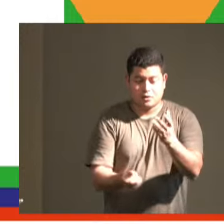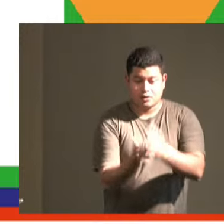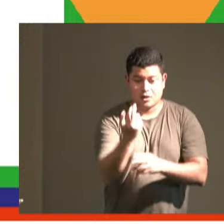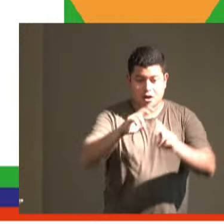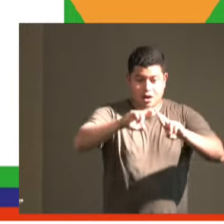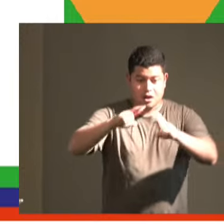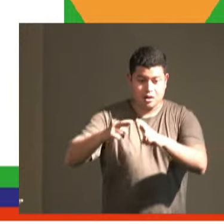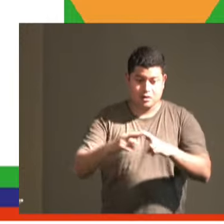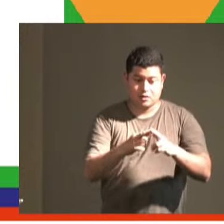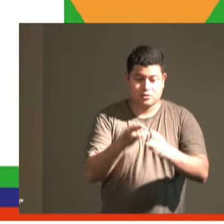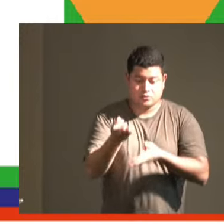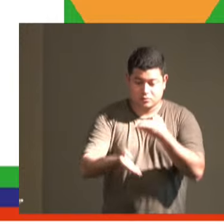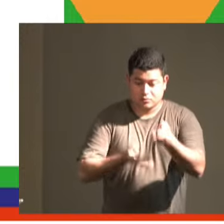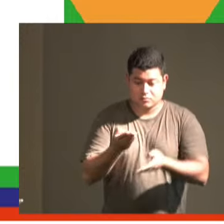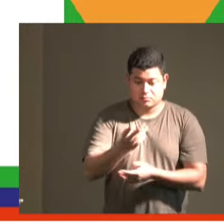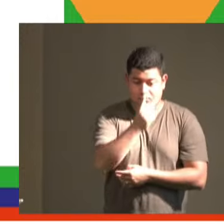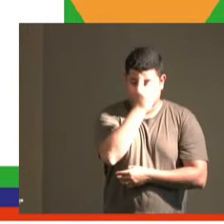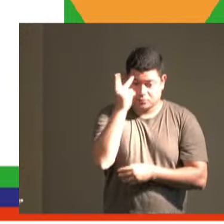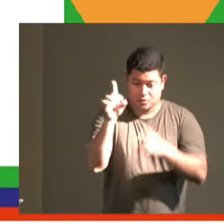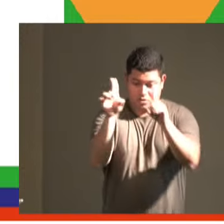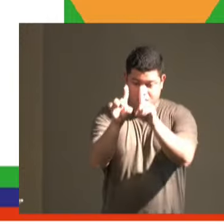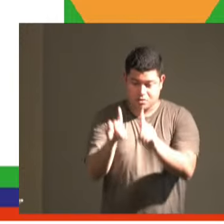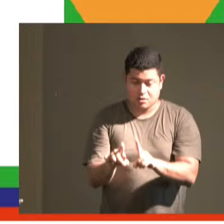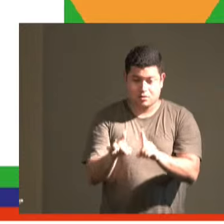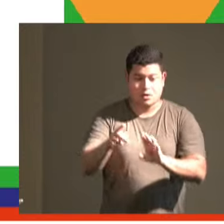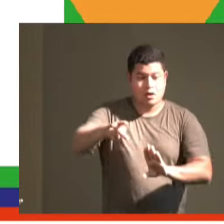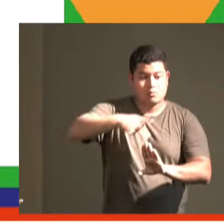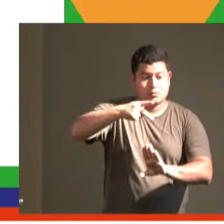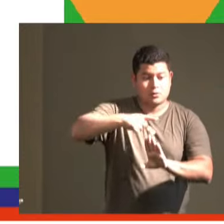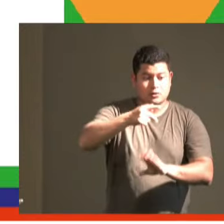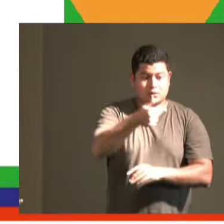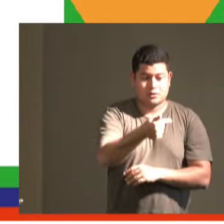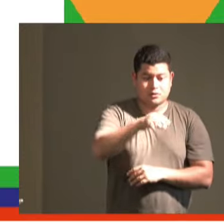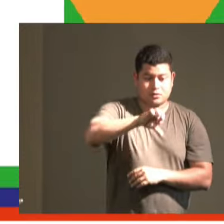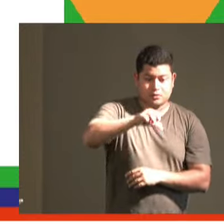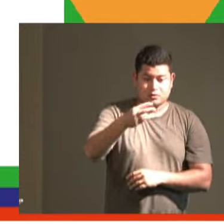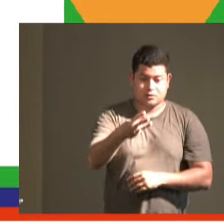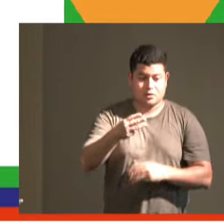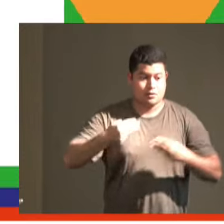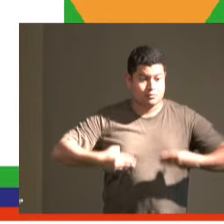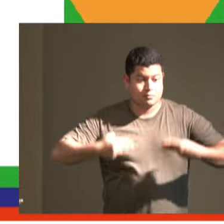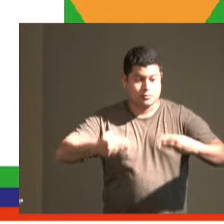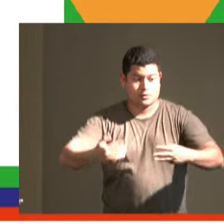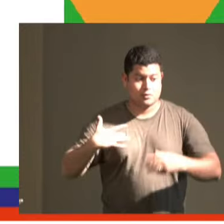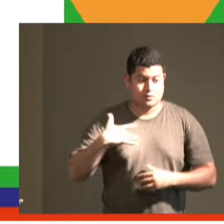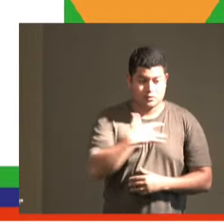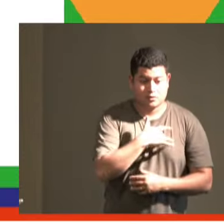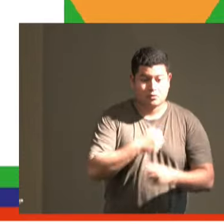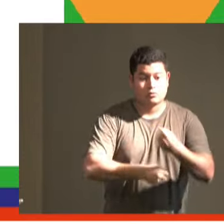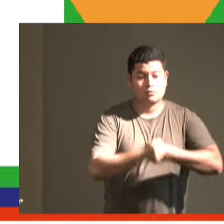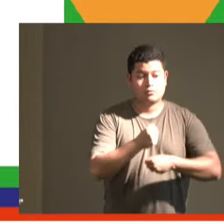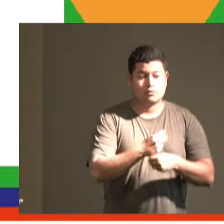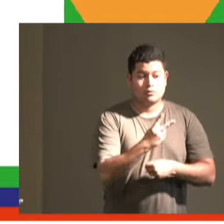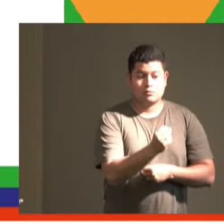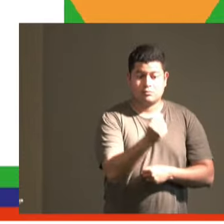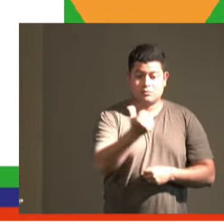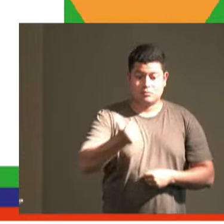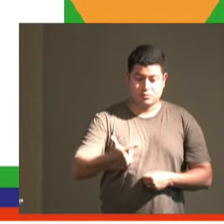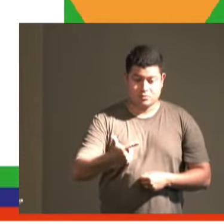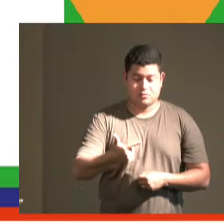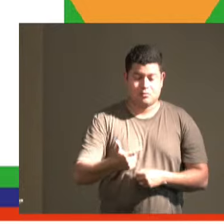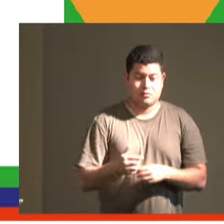à pessoa com deficiência, que é a portaria 793 do Ministério da Saúde, de 2012, foram